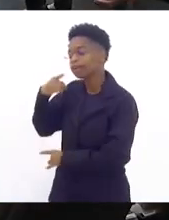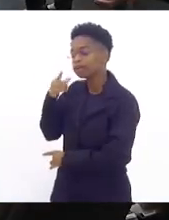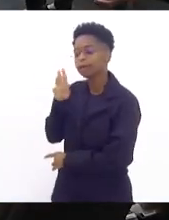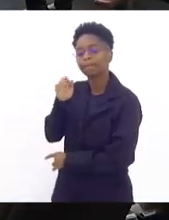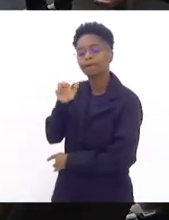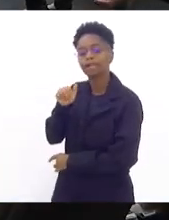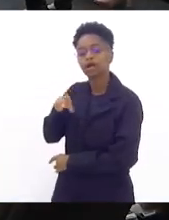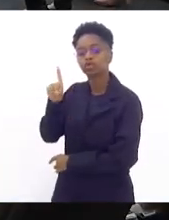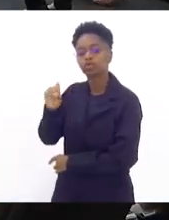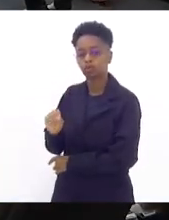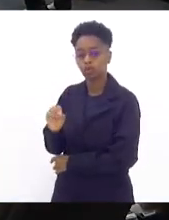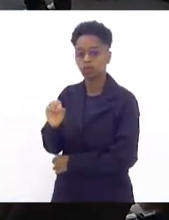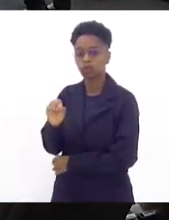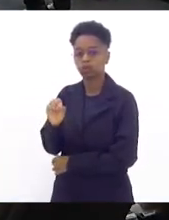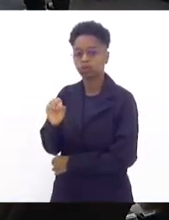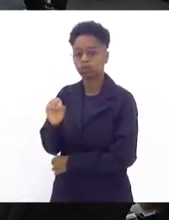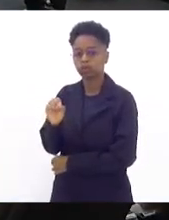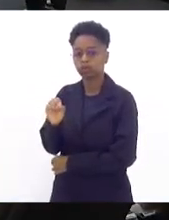Bernardo Ross... Pois não.